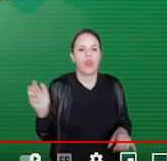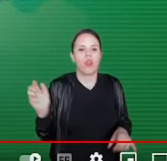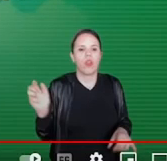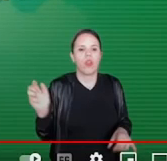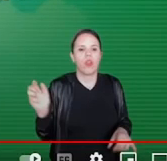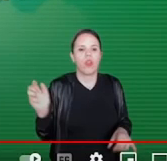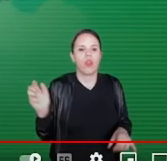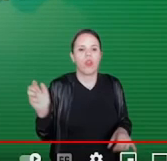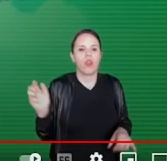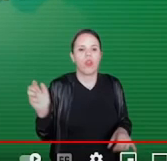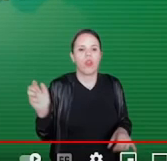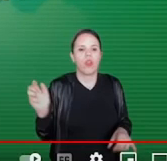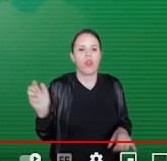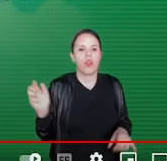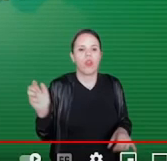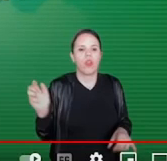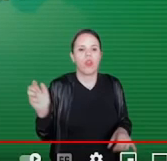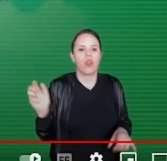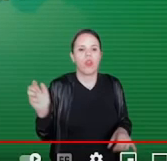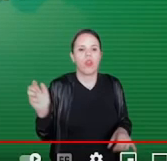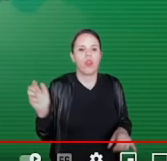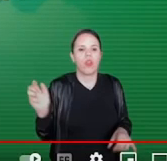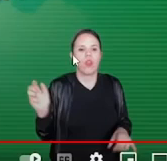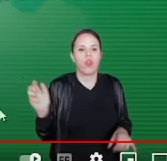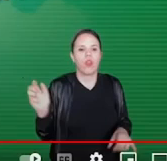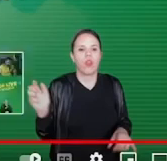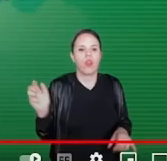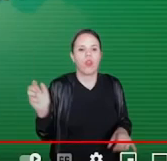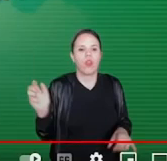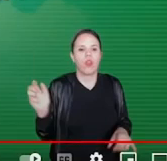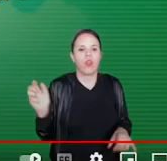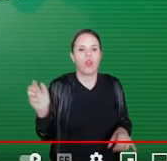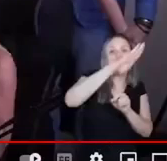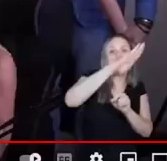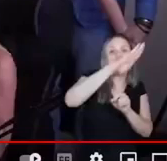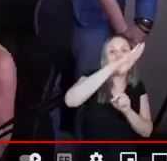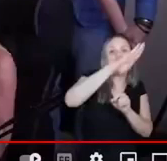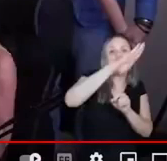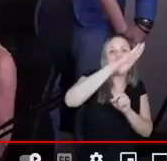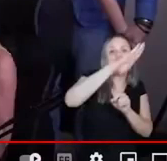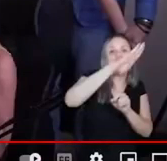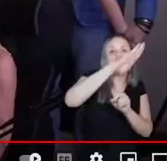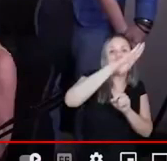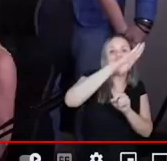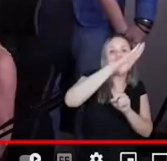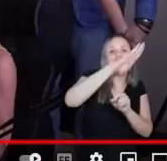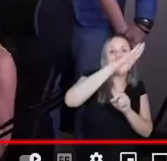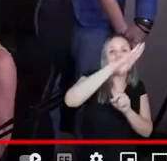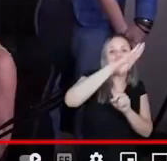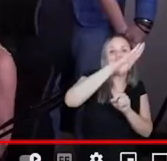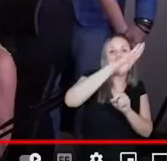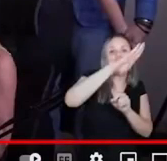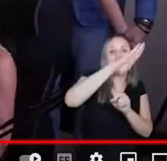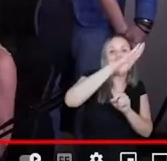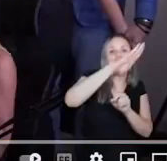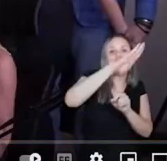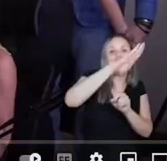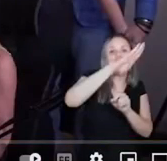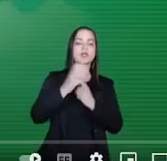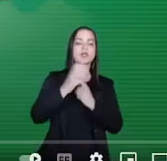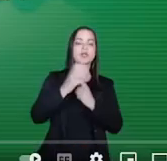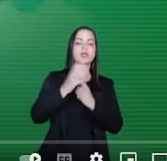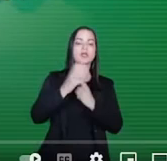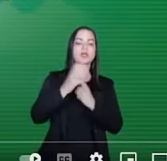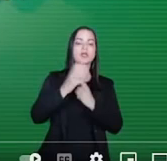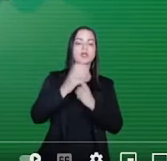da manhã no domingo aí eles fecharam a Live e abriram novamente entrou a parte 3 aqui que é a parte 3 foi o